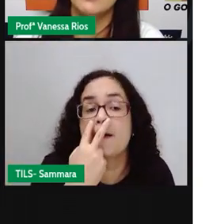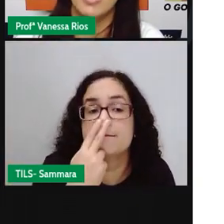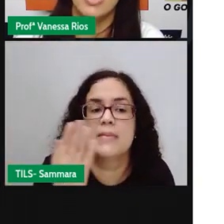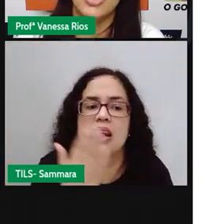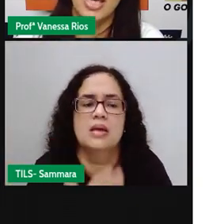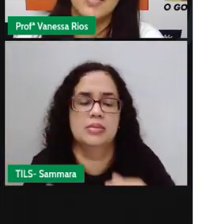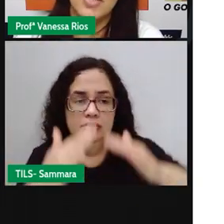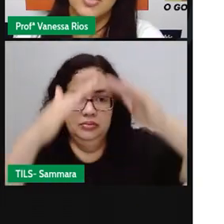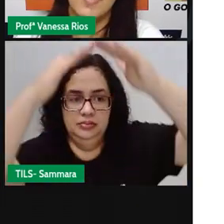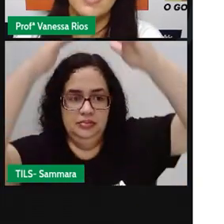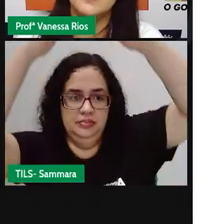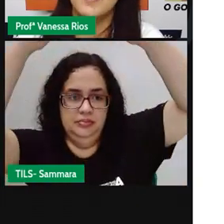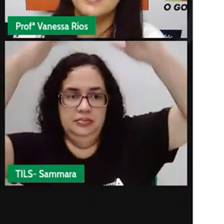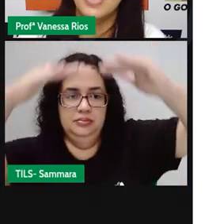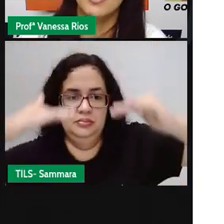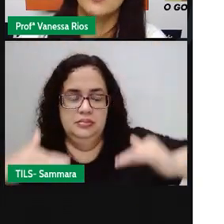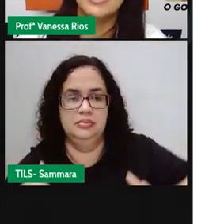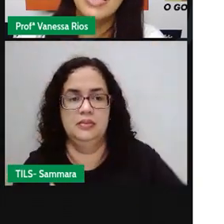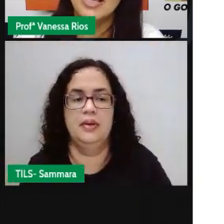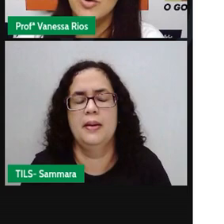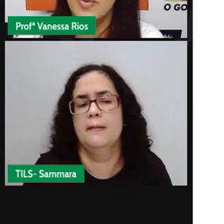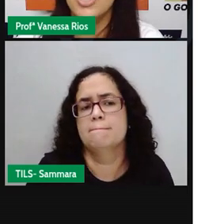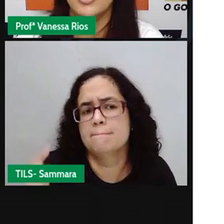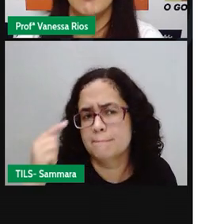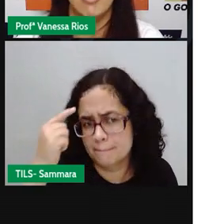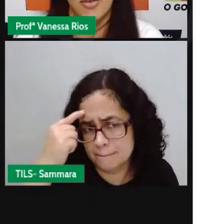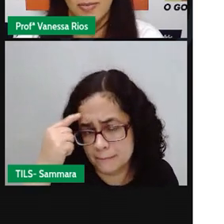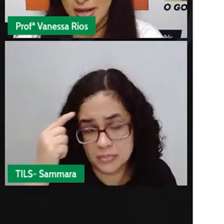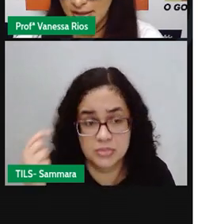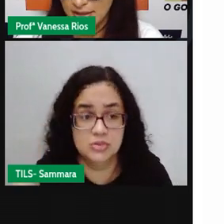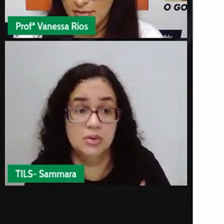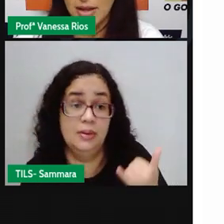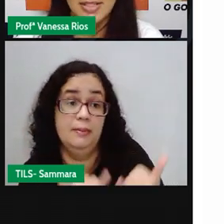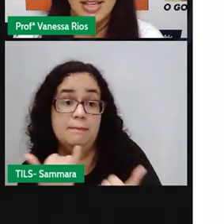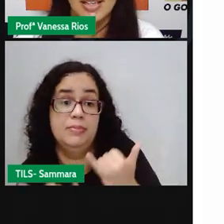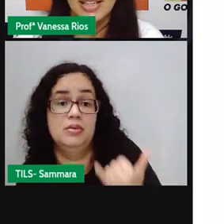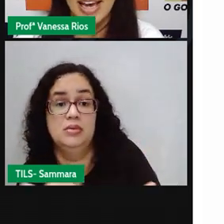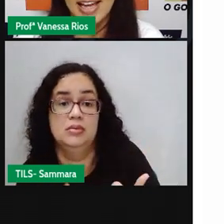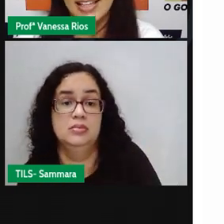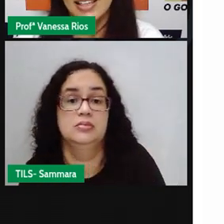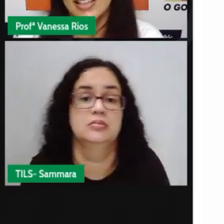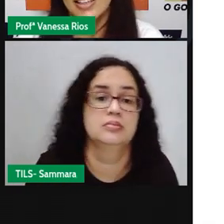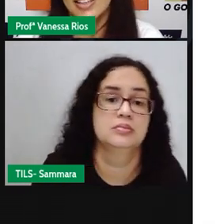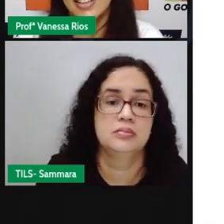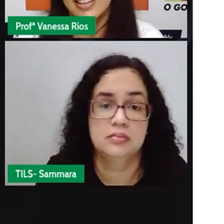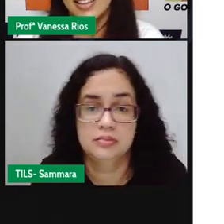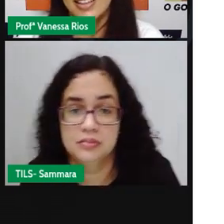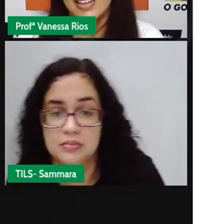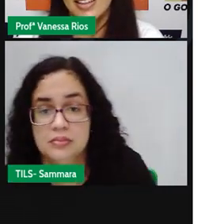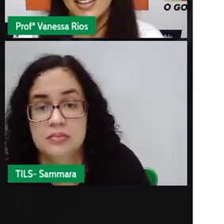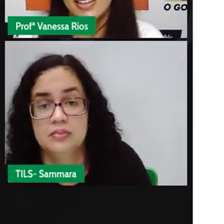lembra vocês, né? Se vocês tivessem que pensar num brinquedo com esta forma, qual seria?